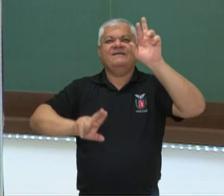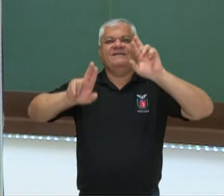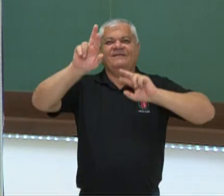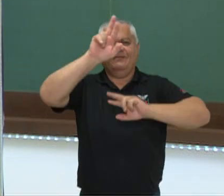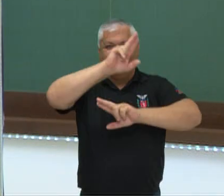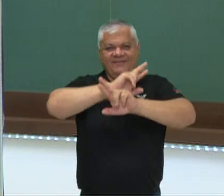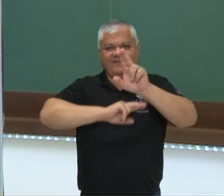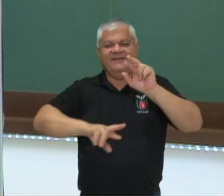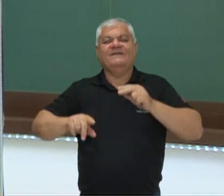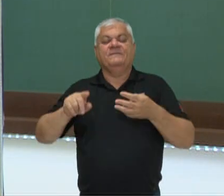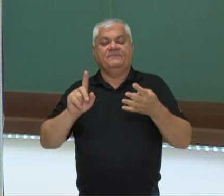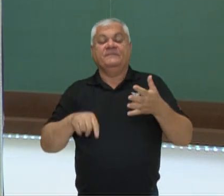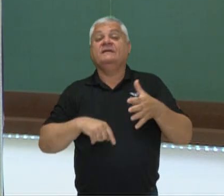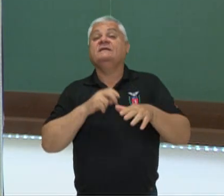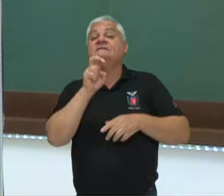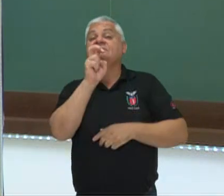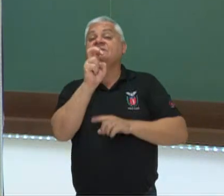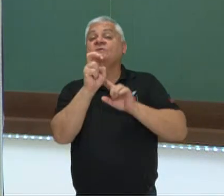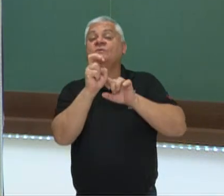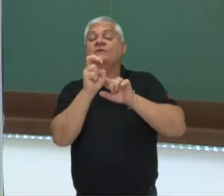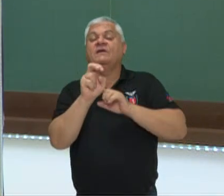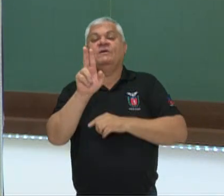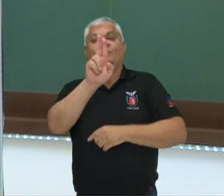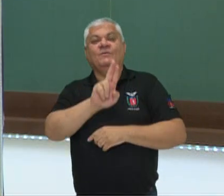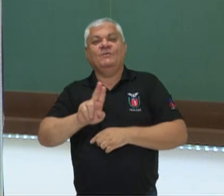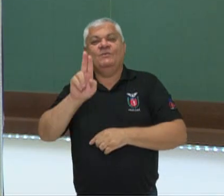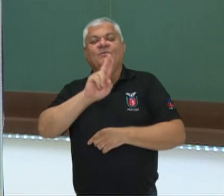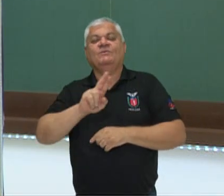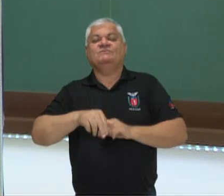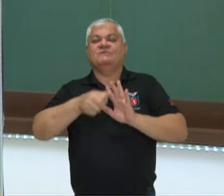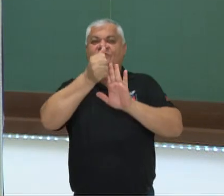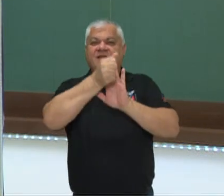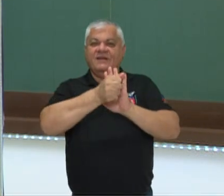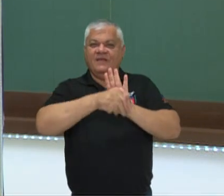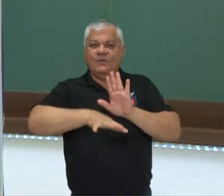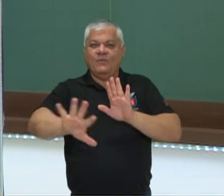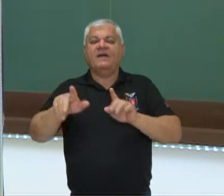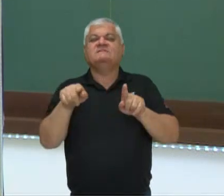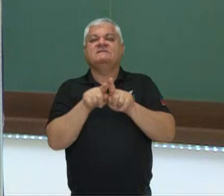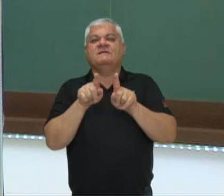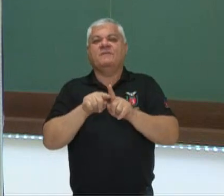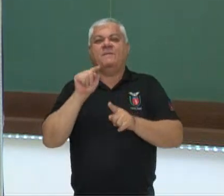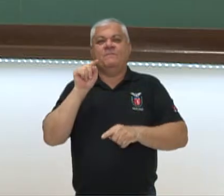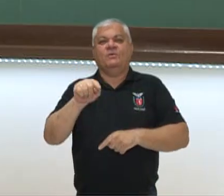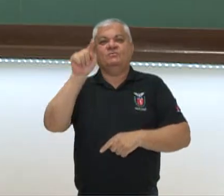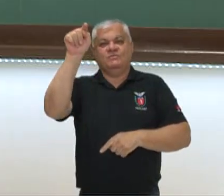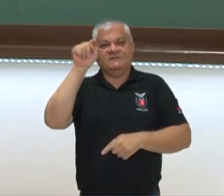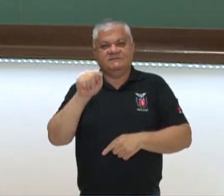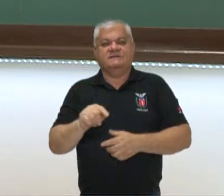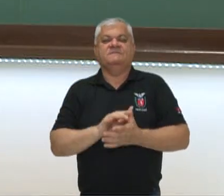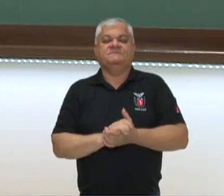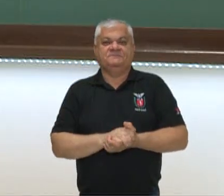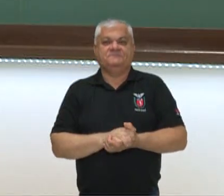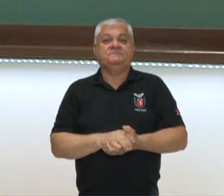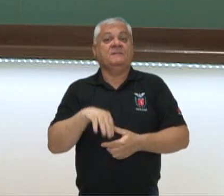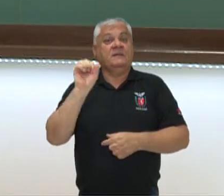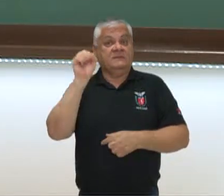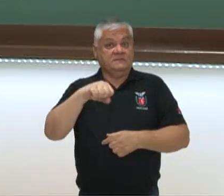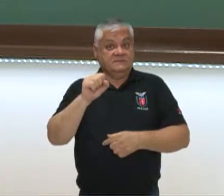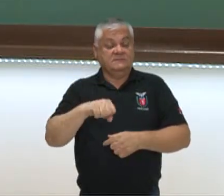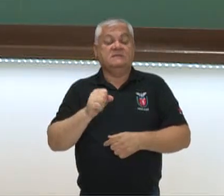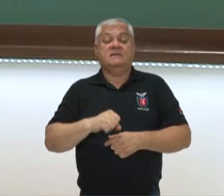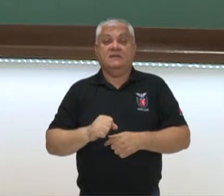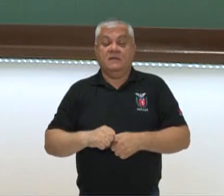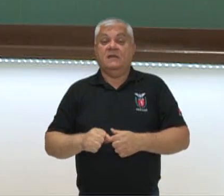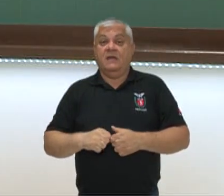romance e nos romances e analisamos o uso de algumas figuras de linguagem e da pontuação no texto. Sim, né, a língua